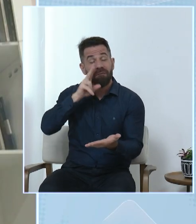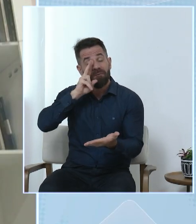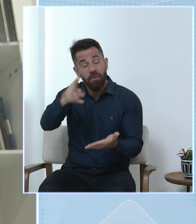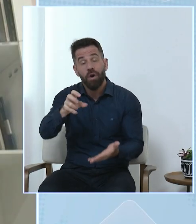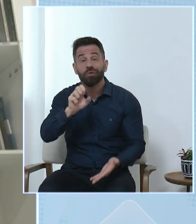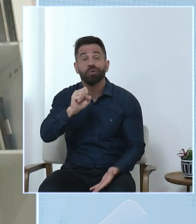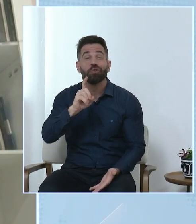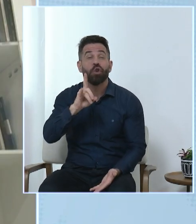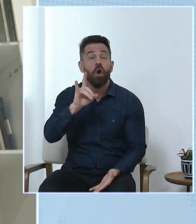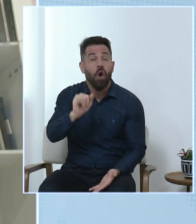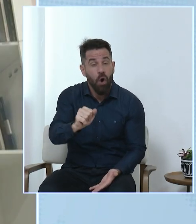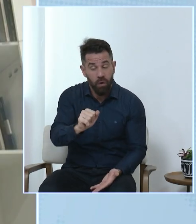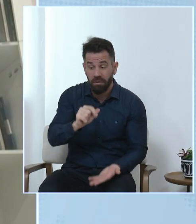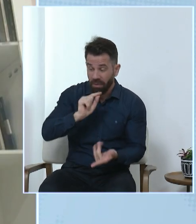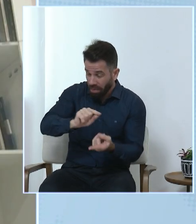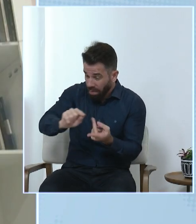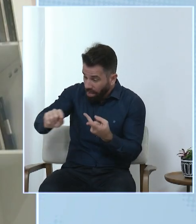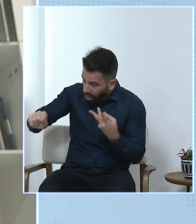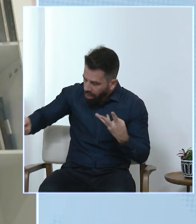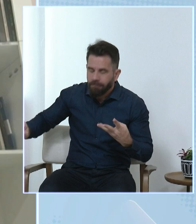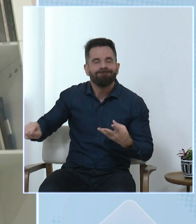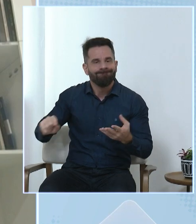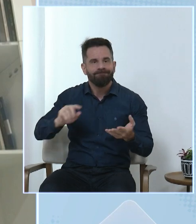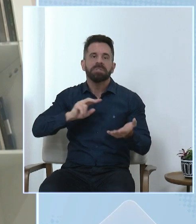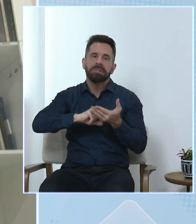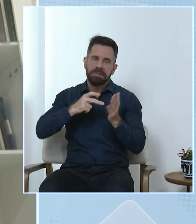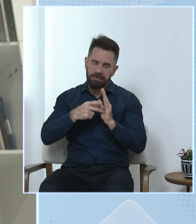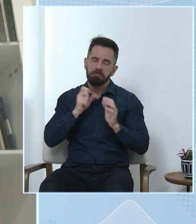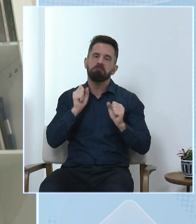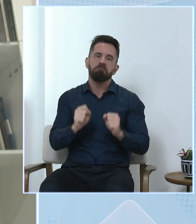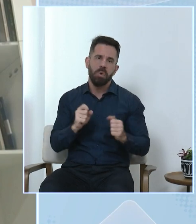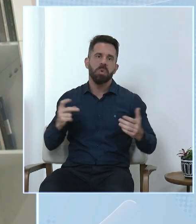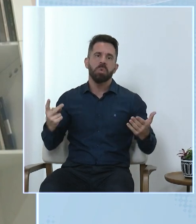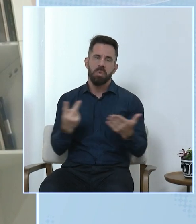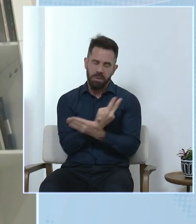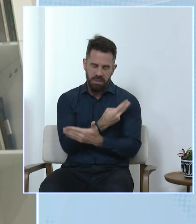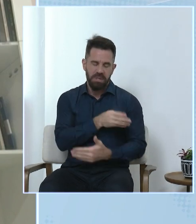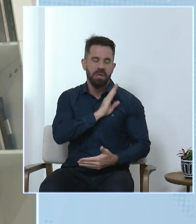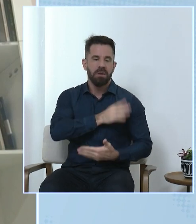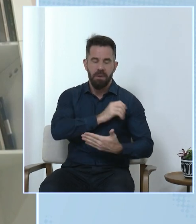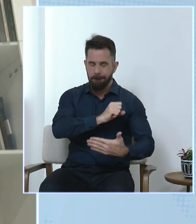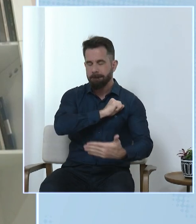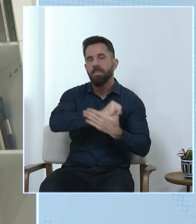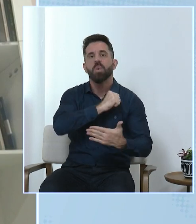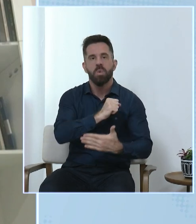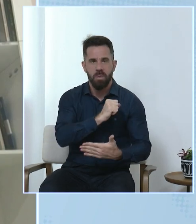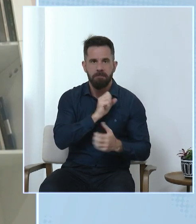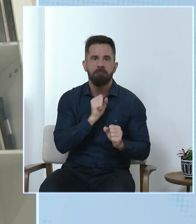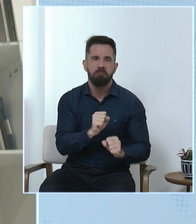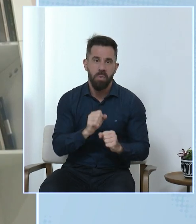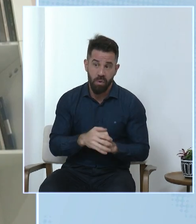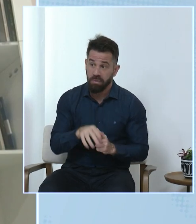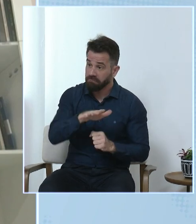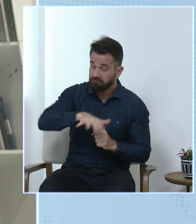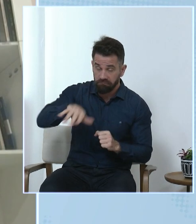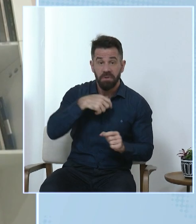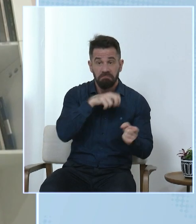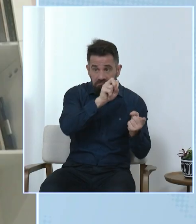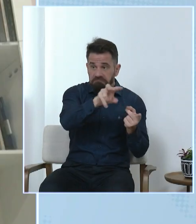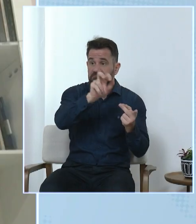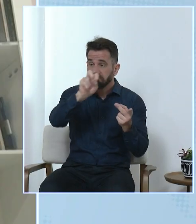isso tudo tem corroborado para acontecer mais infartos na população. É isso que a gente tem visto